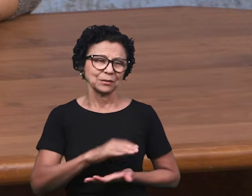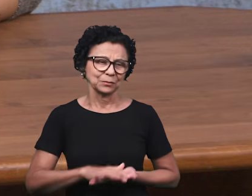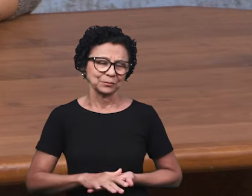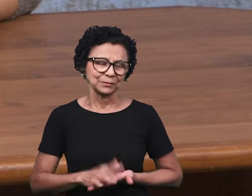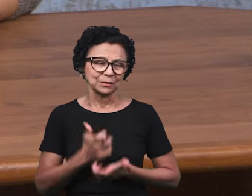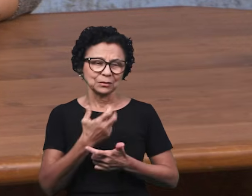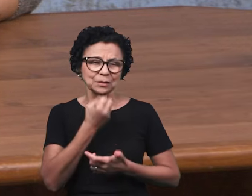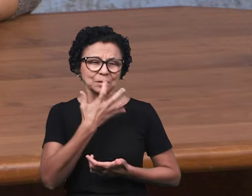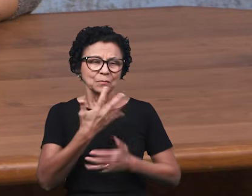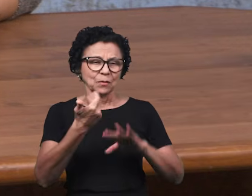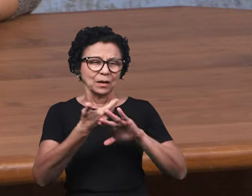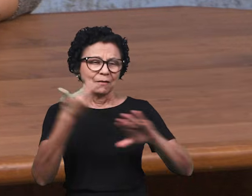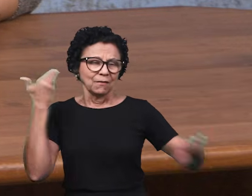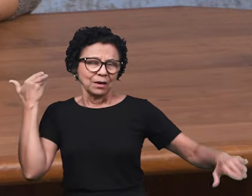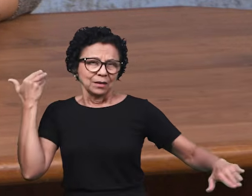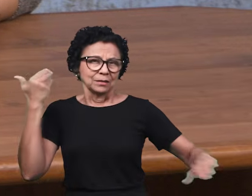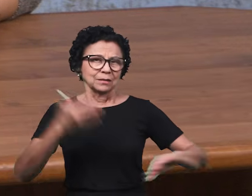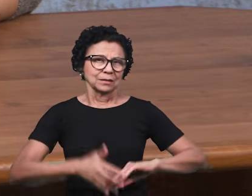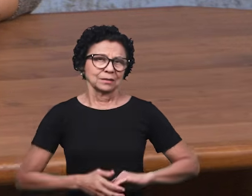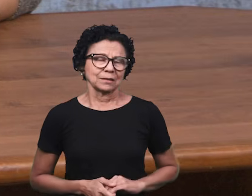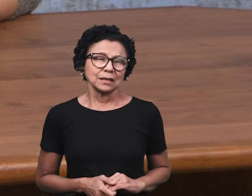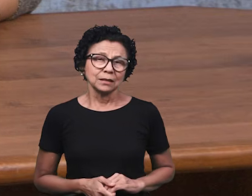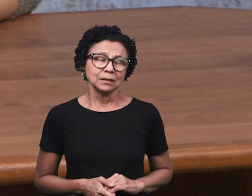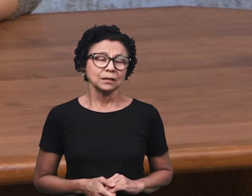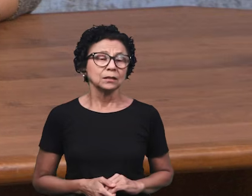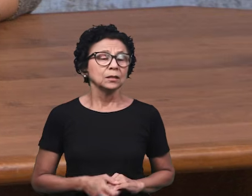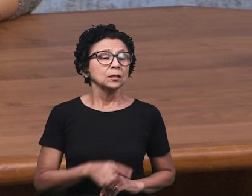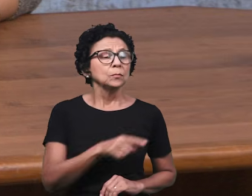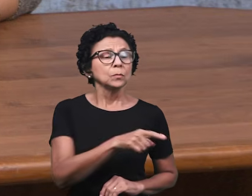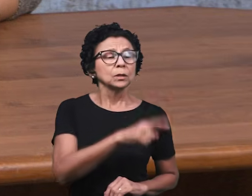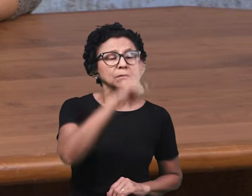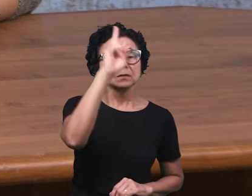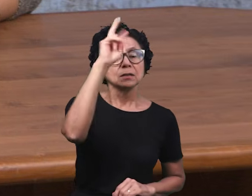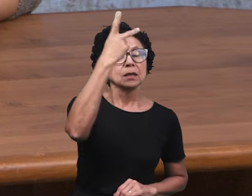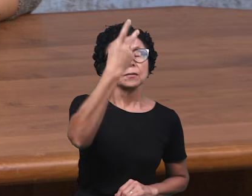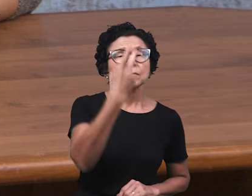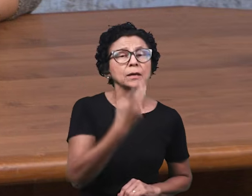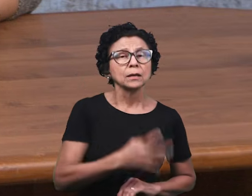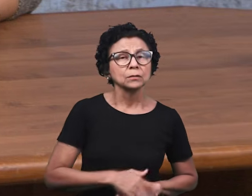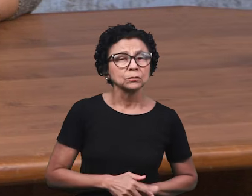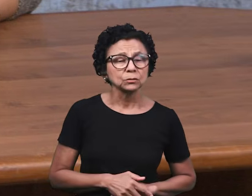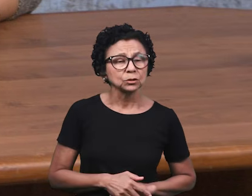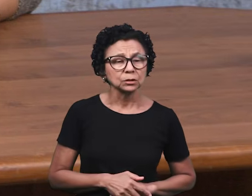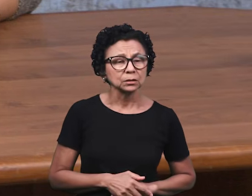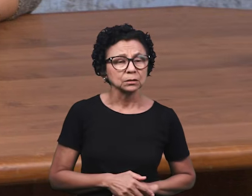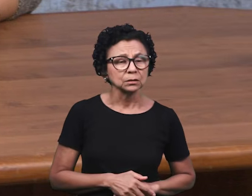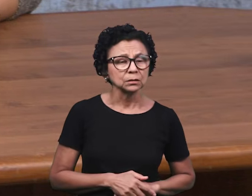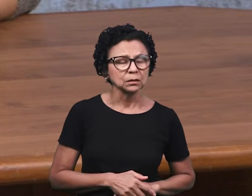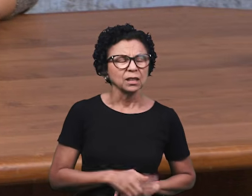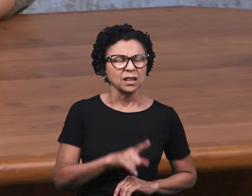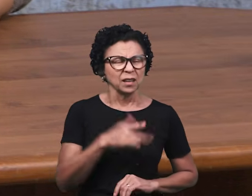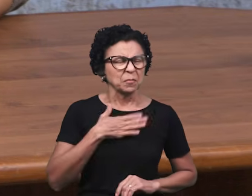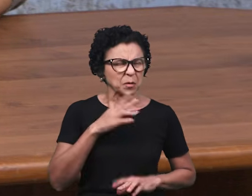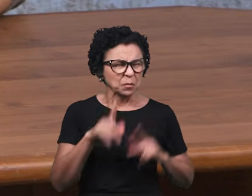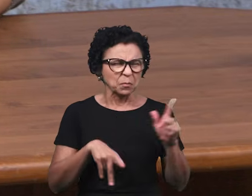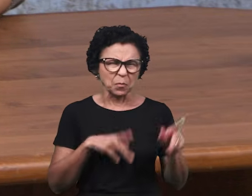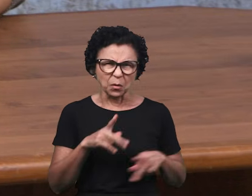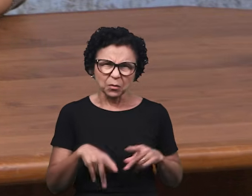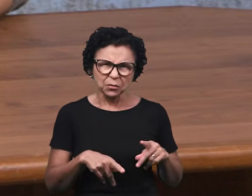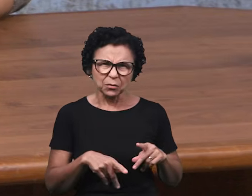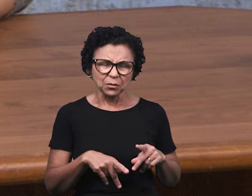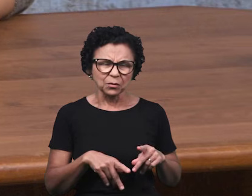bem. Porque ímpios se acham entre o meu povo, cada um anda